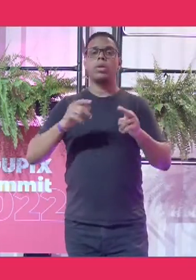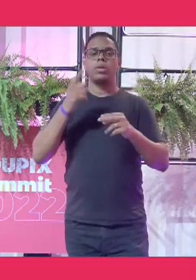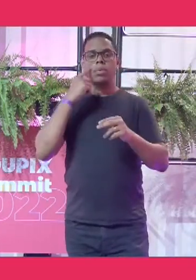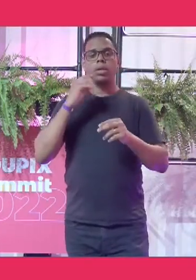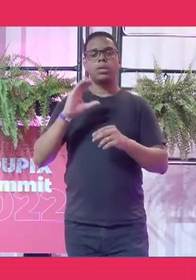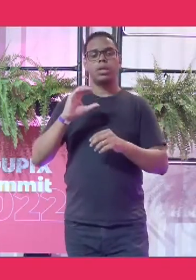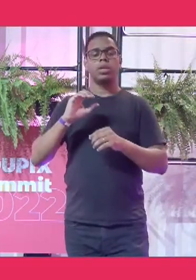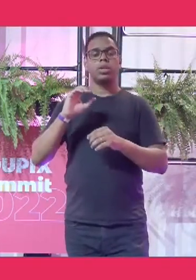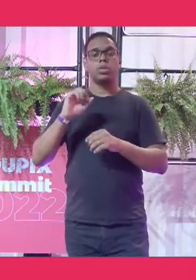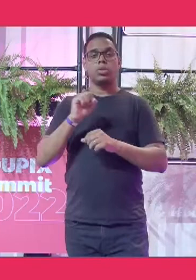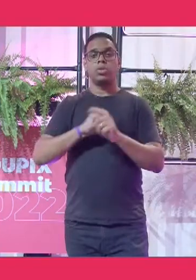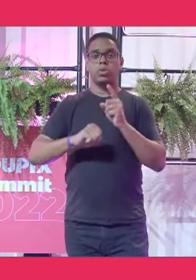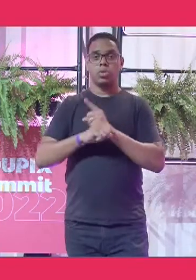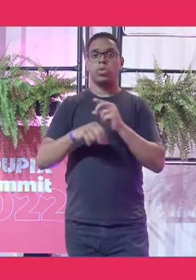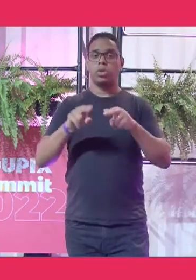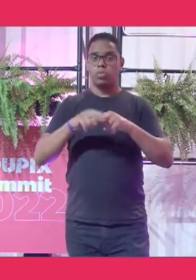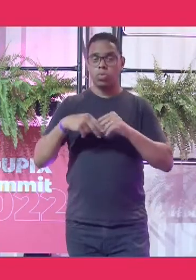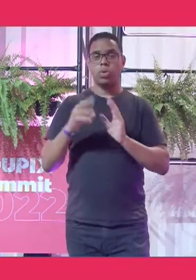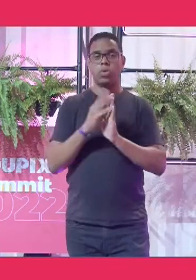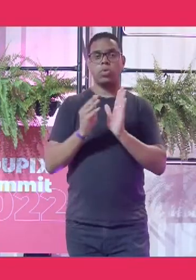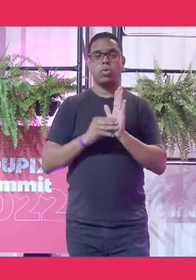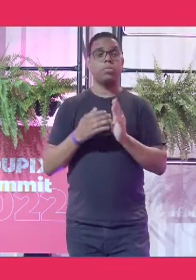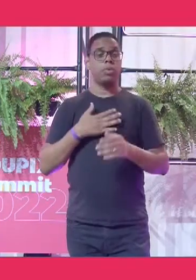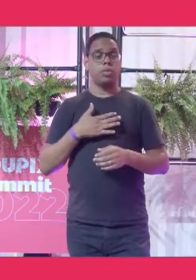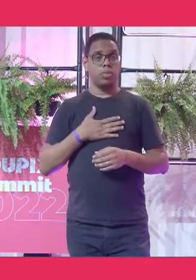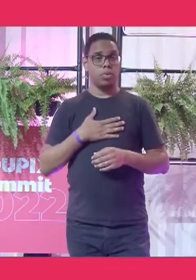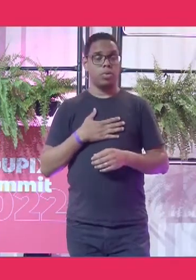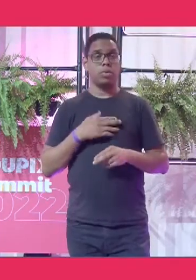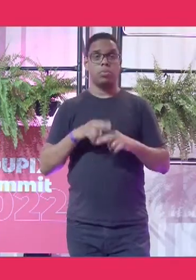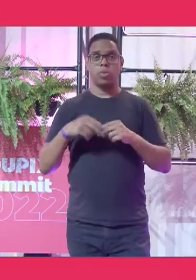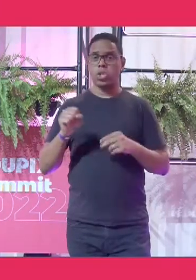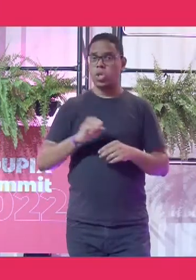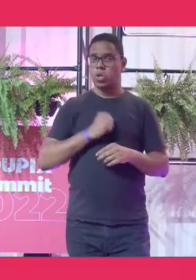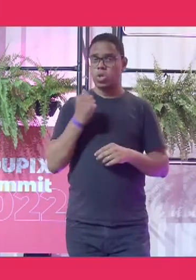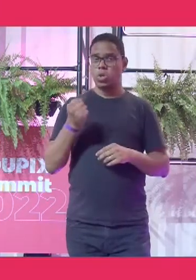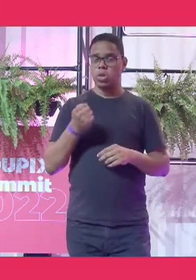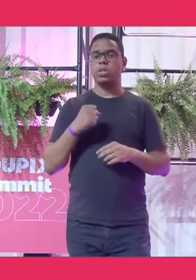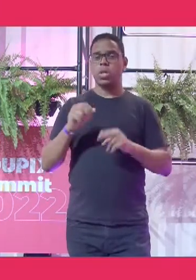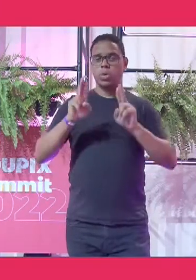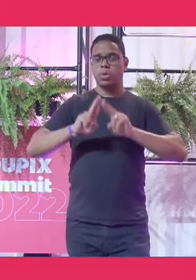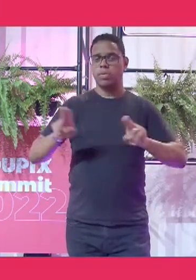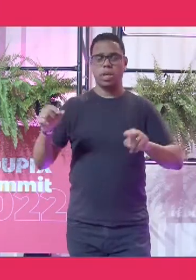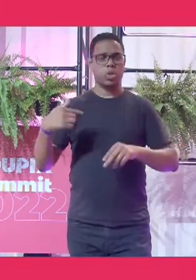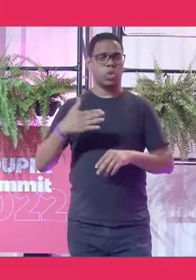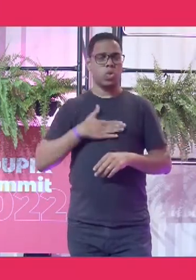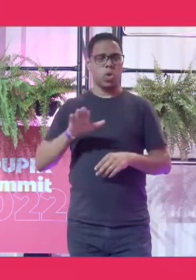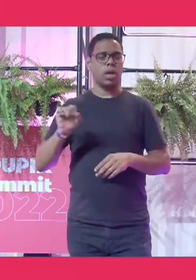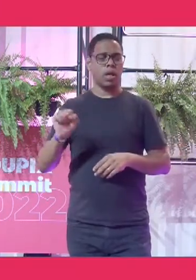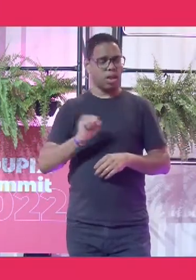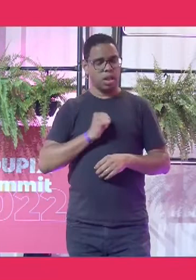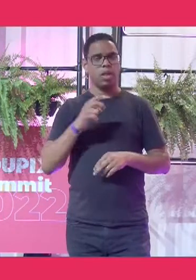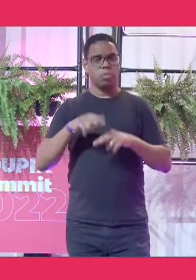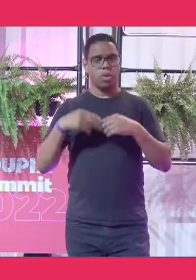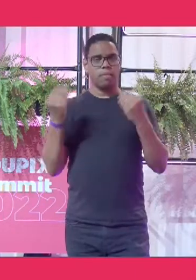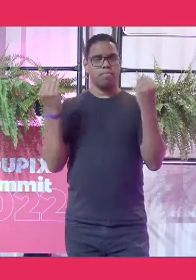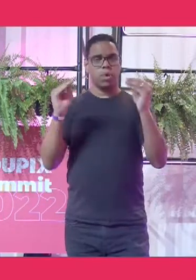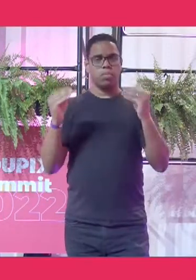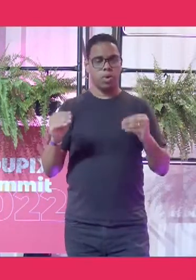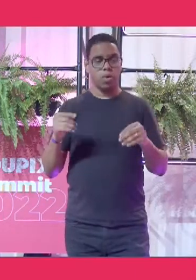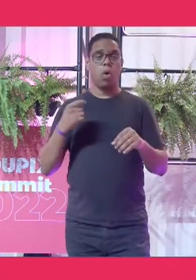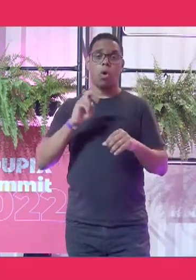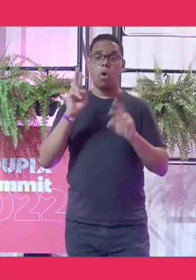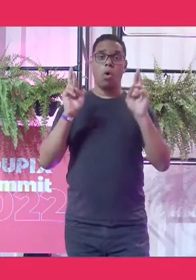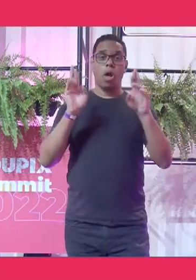ciências sociais por conta do meu conteúdo. Um conteúdo que eu fazia com raiva, porque eu odiava a universidade. Um conteúdo que eu fazia na esperança de ajudar